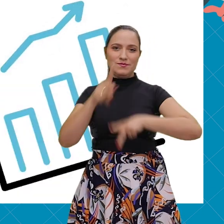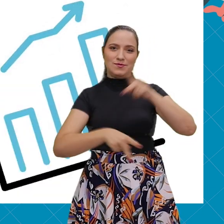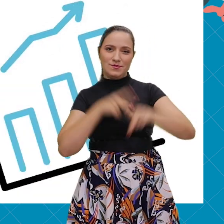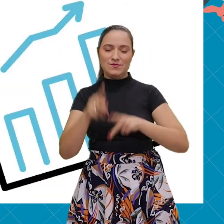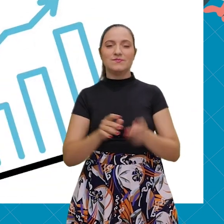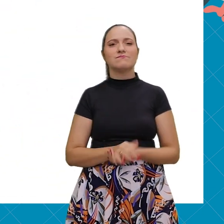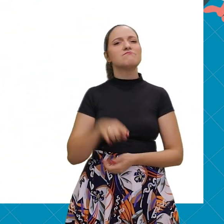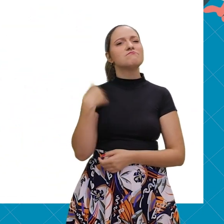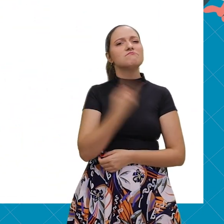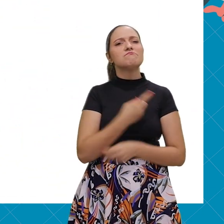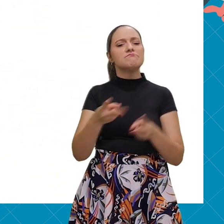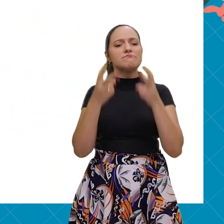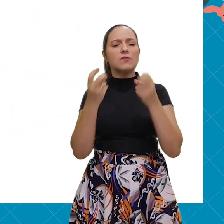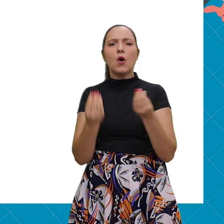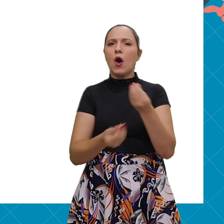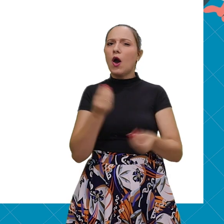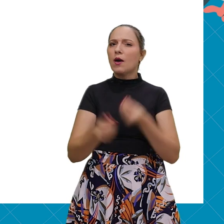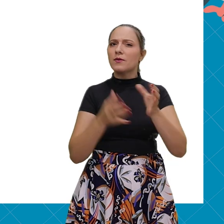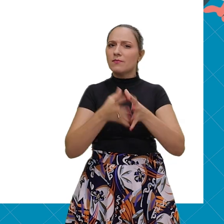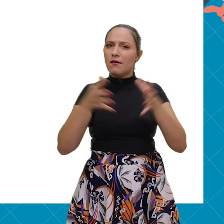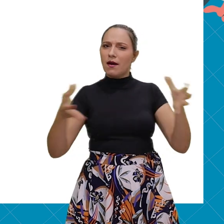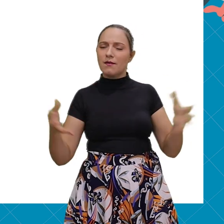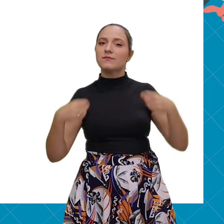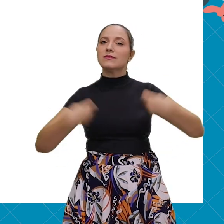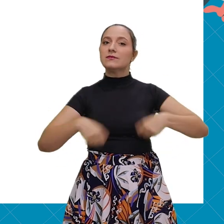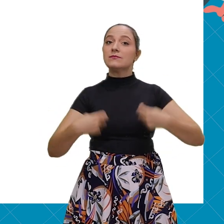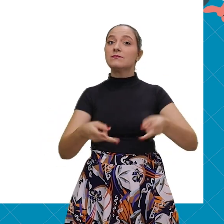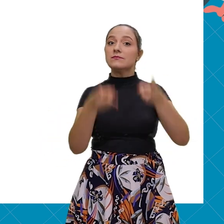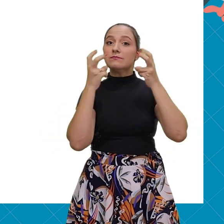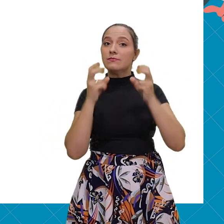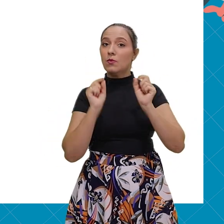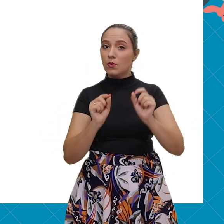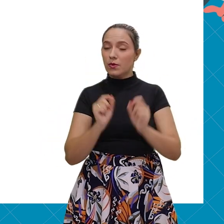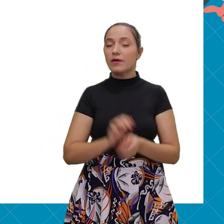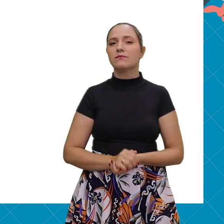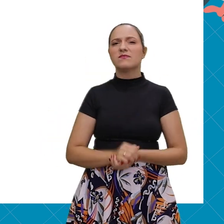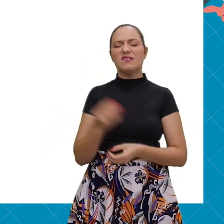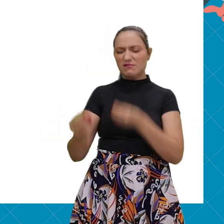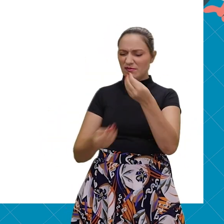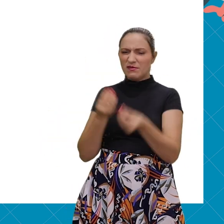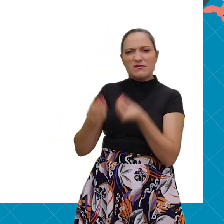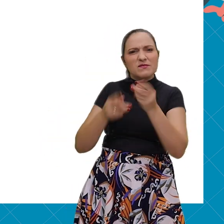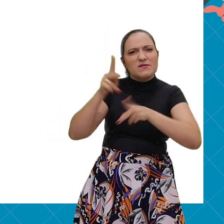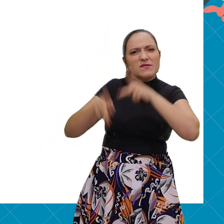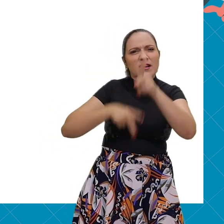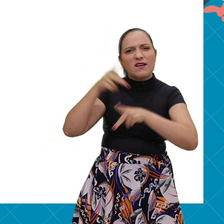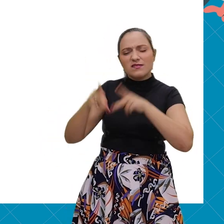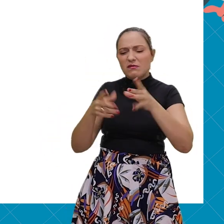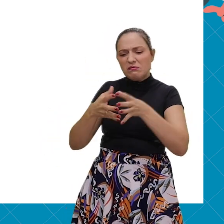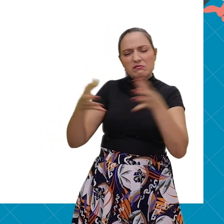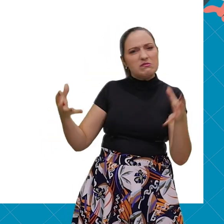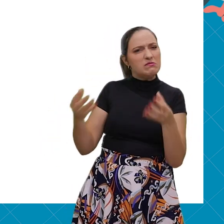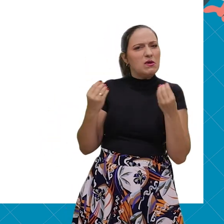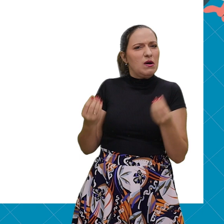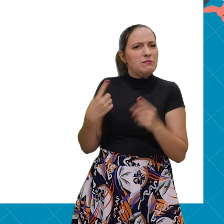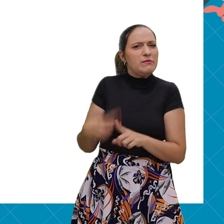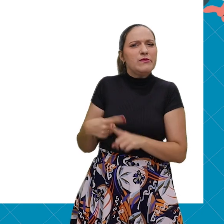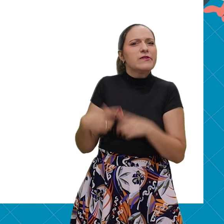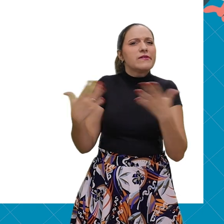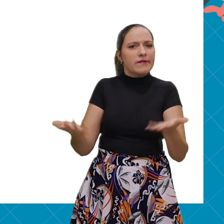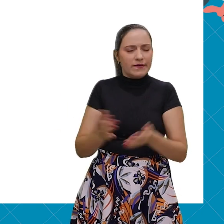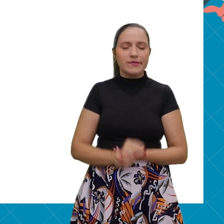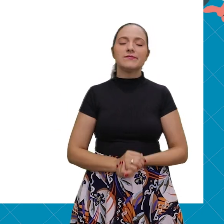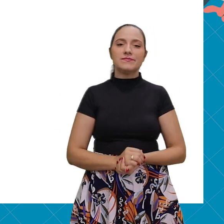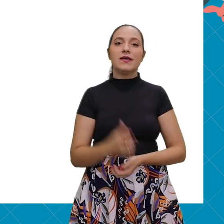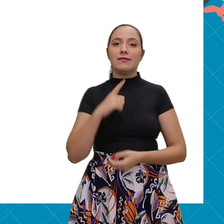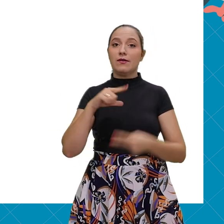porquê desse crescimento, nós temos que compreender a seguinte questão: por que uma população cresce? E para entender isso, existem 2